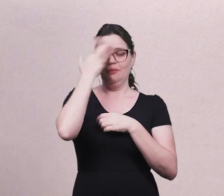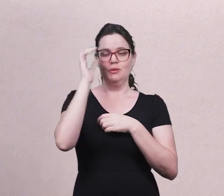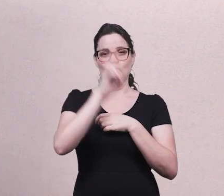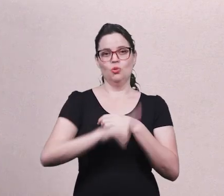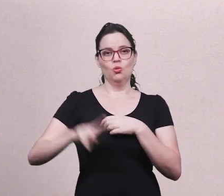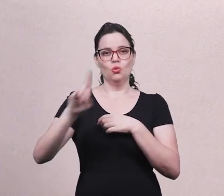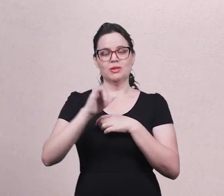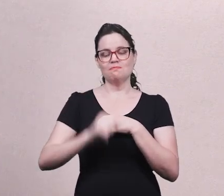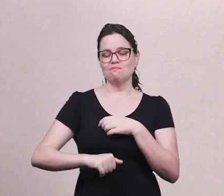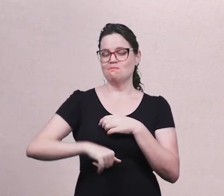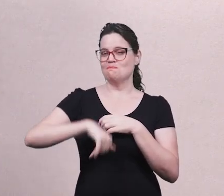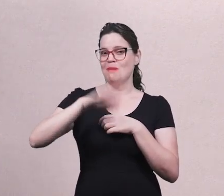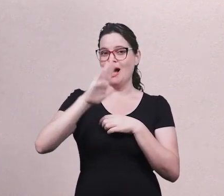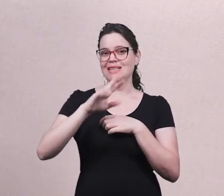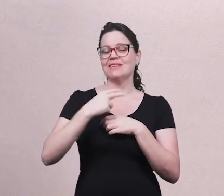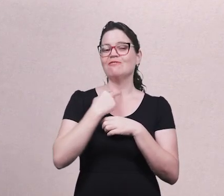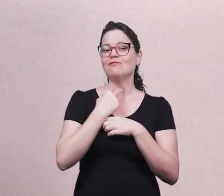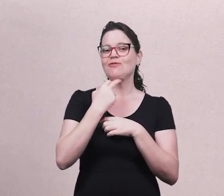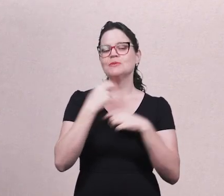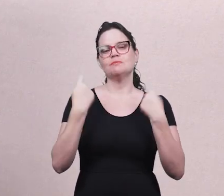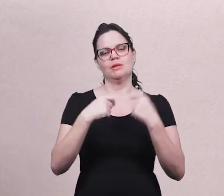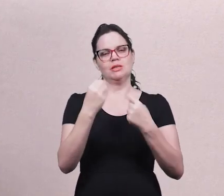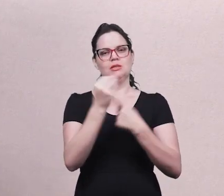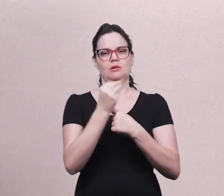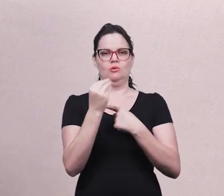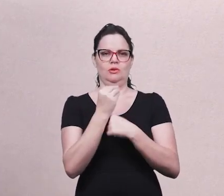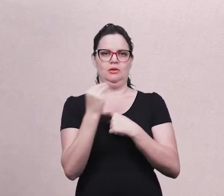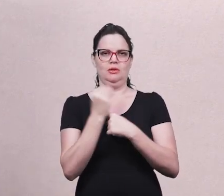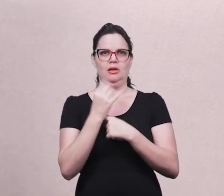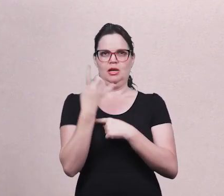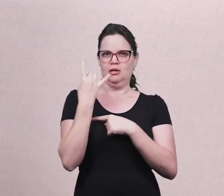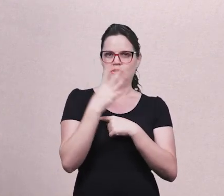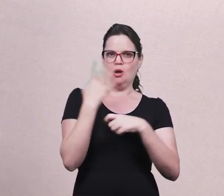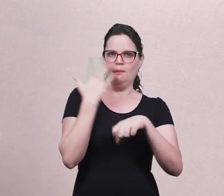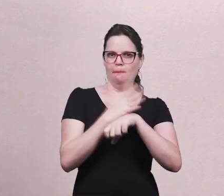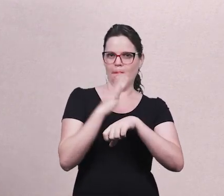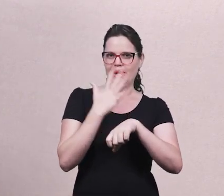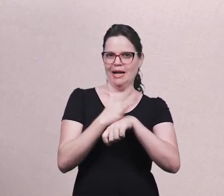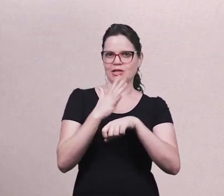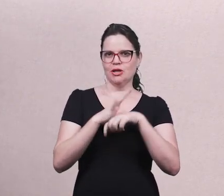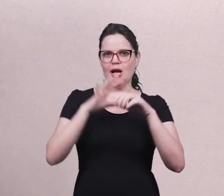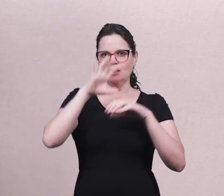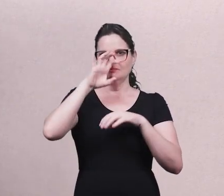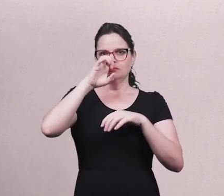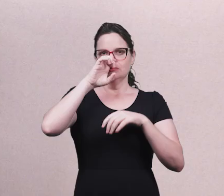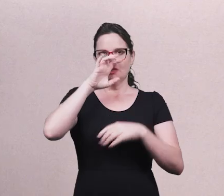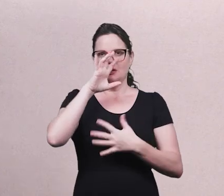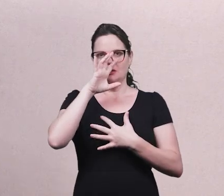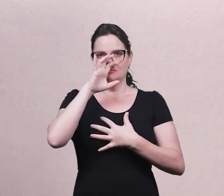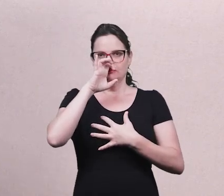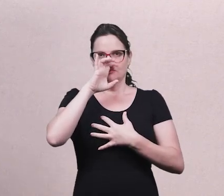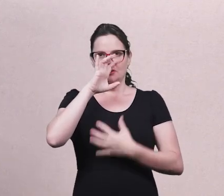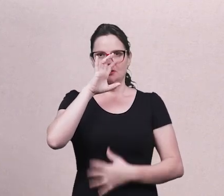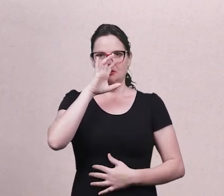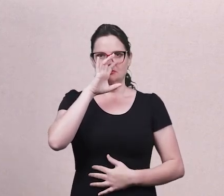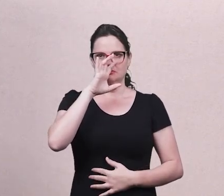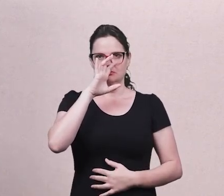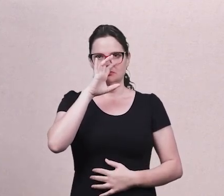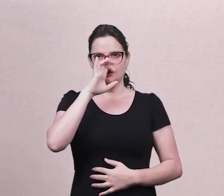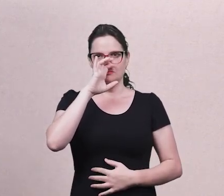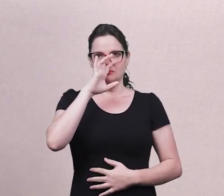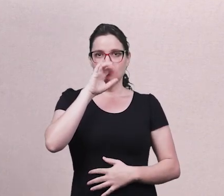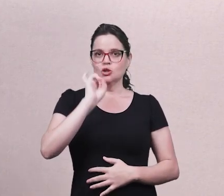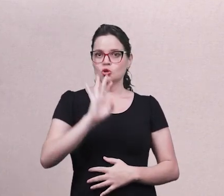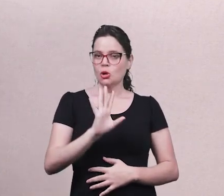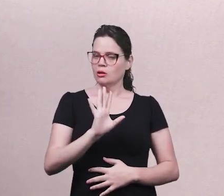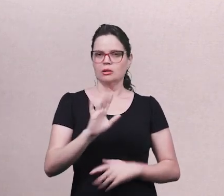ele use isso a seu favor, ele tem que cuidar, não só fazendo exercícios respiratórios, mas e